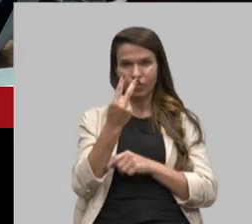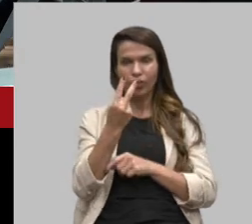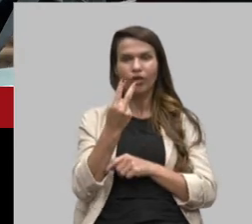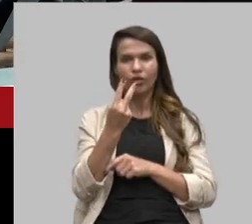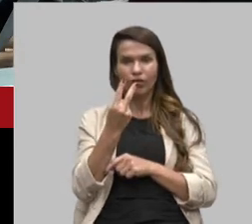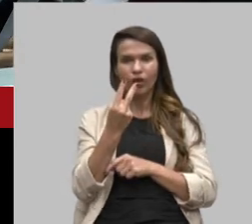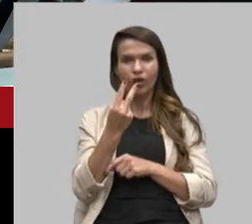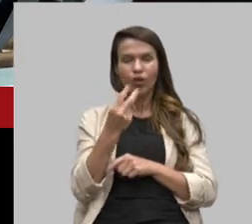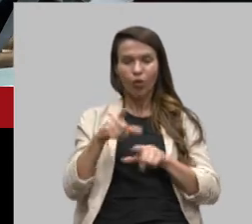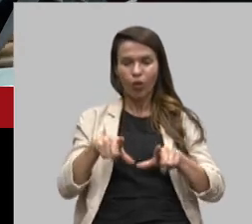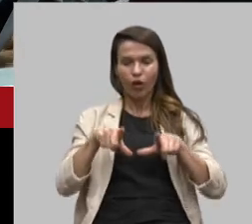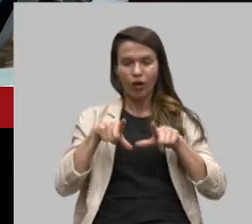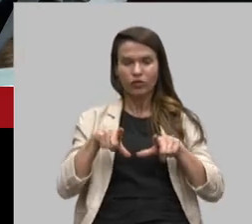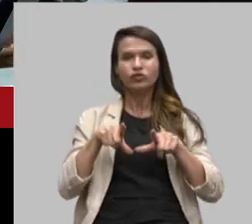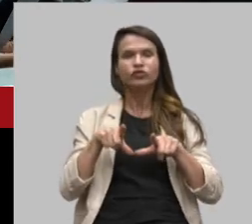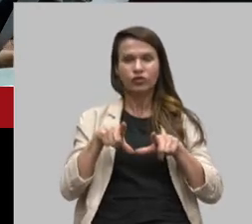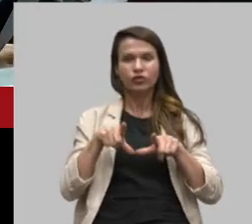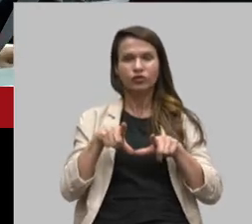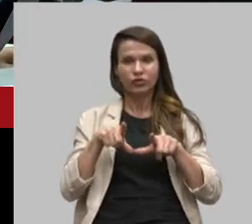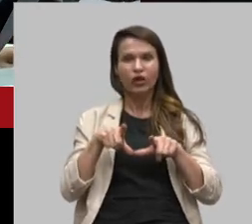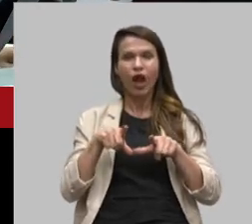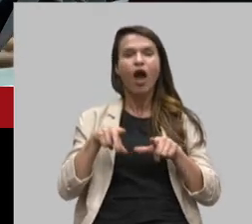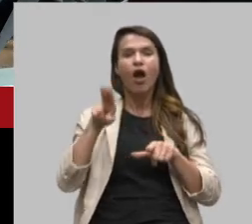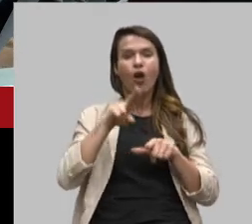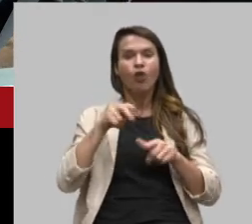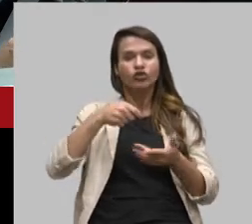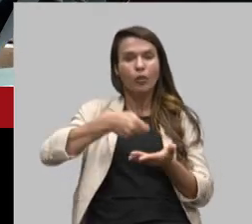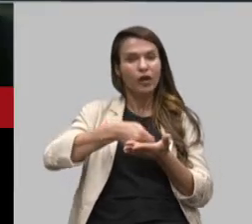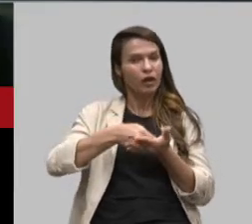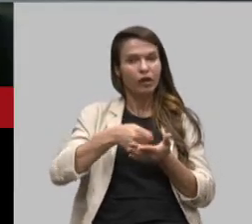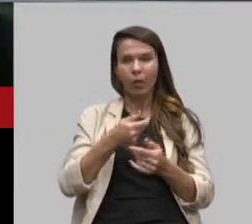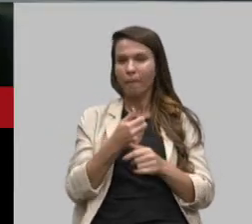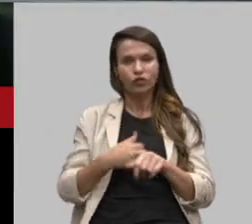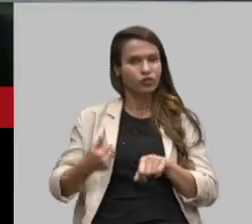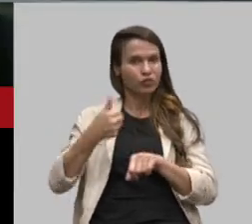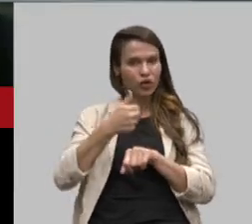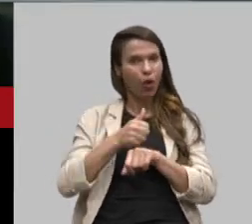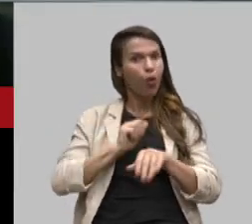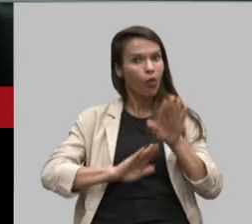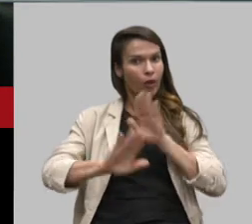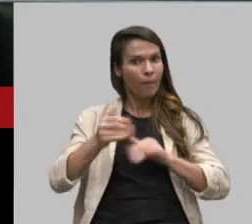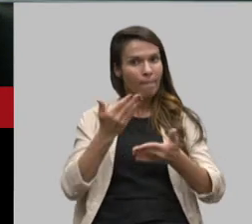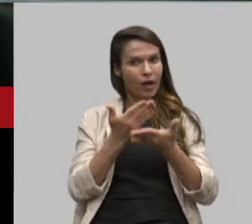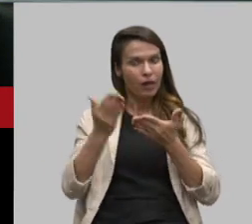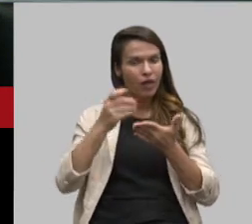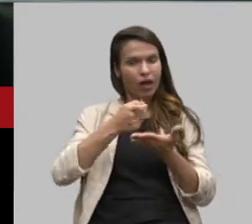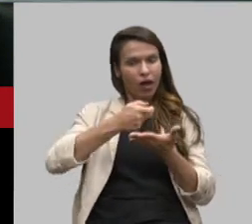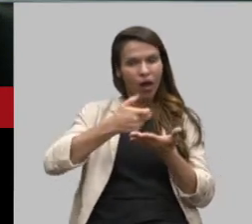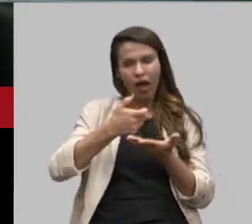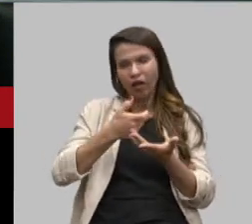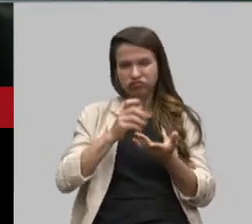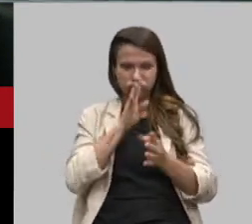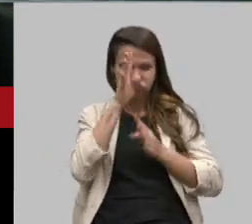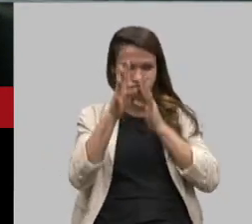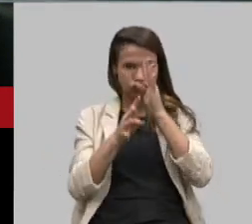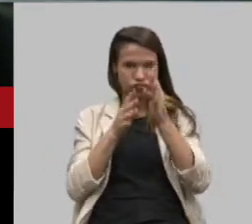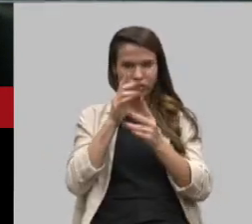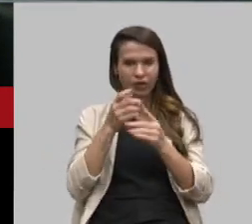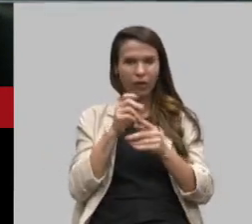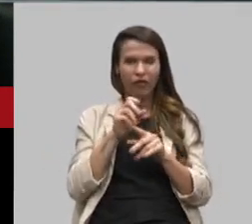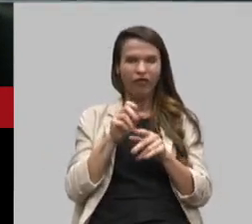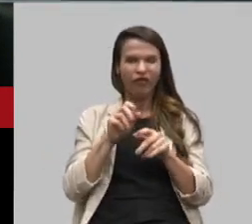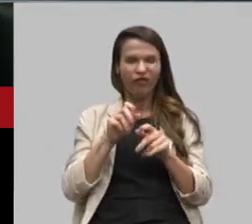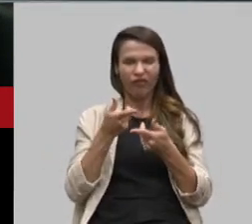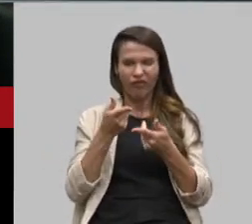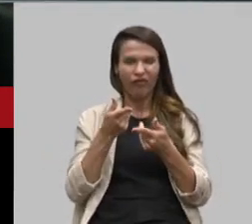votação é um uso obrigatório não será substituída tenha cuidado para não perder rabiscar n Mas para não danificar seu voto